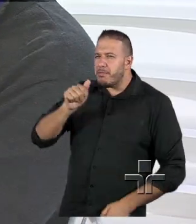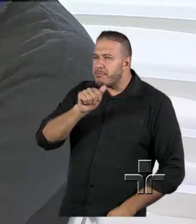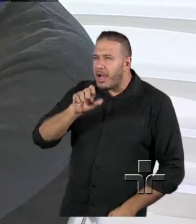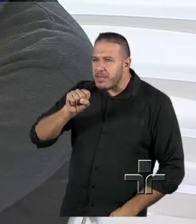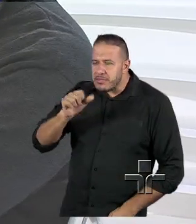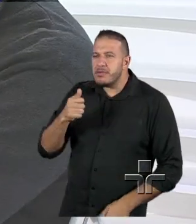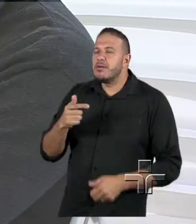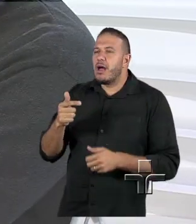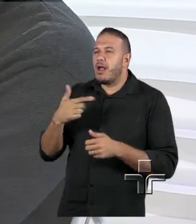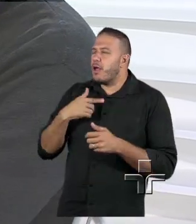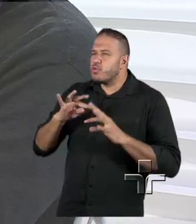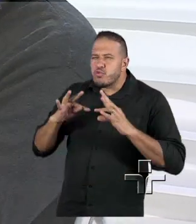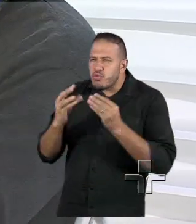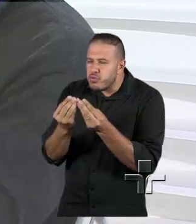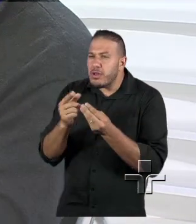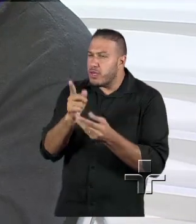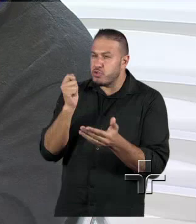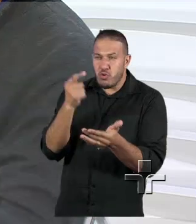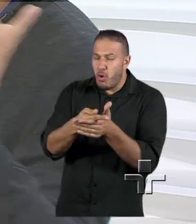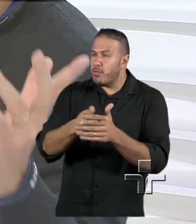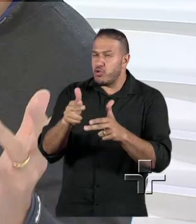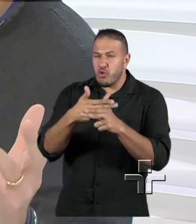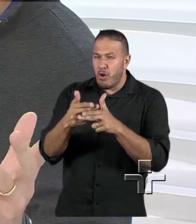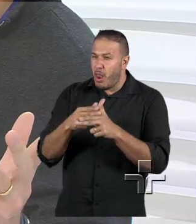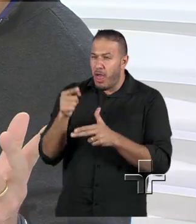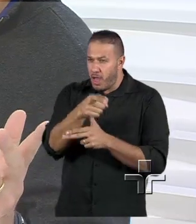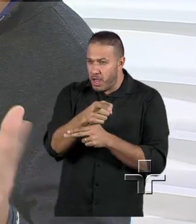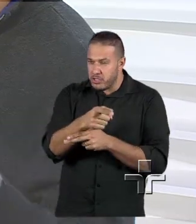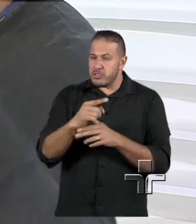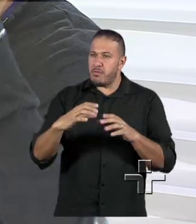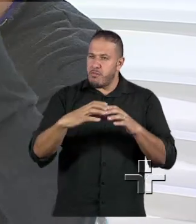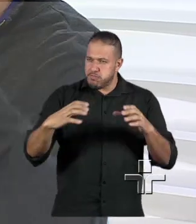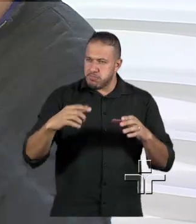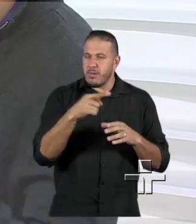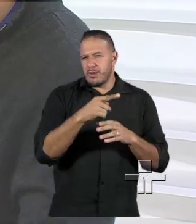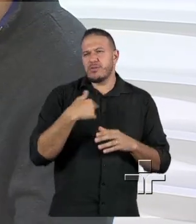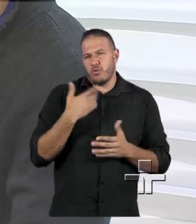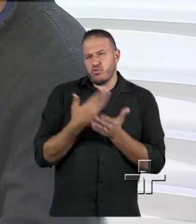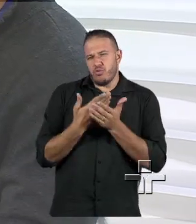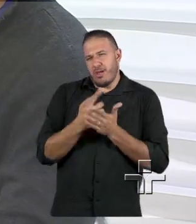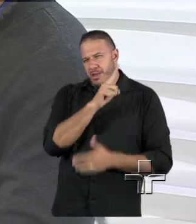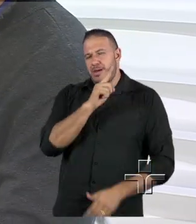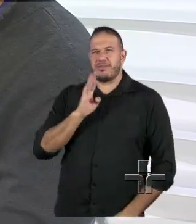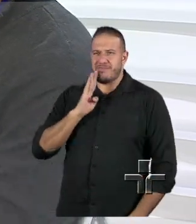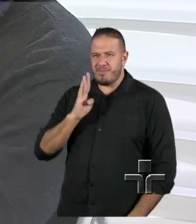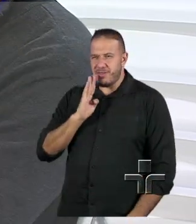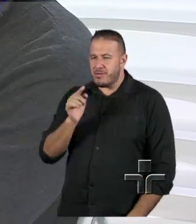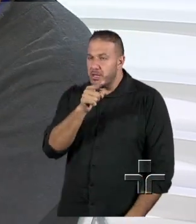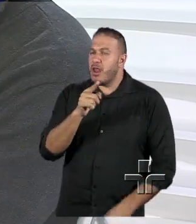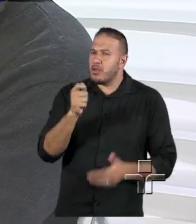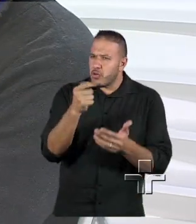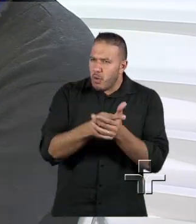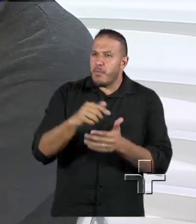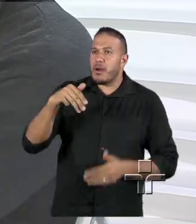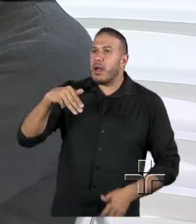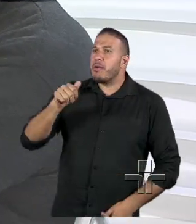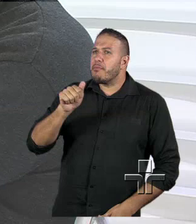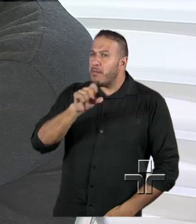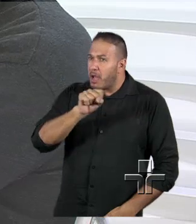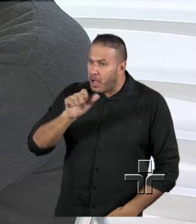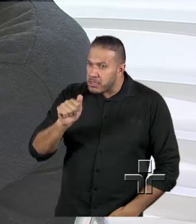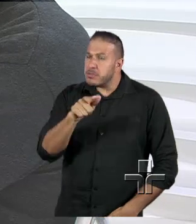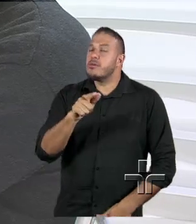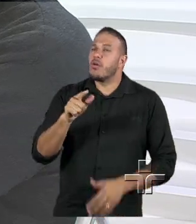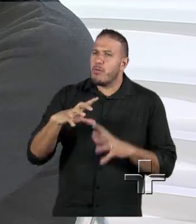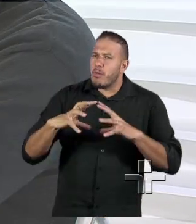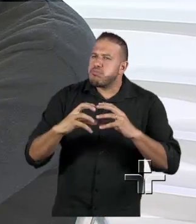chocolateiros, Godiva, Newhouse, eles compram o chocolate da Barrique Le Beau, né, onde eu estudei lá na Bélgica, e eles compram a massa de chocolate, compram o